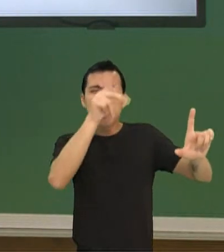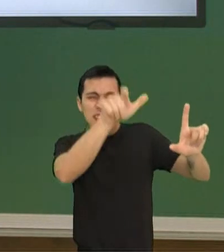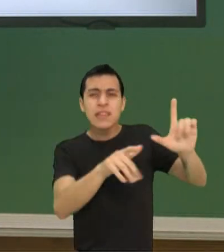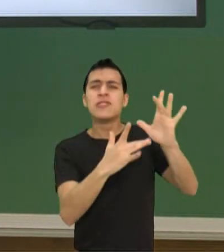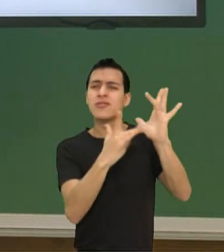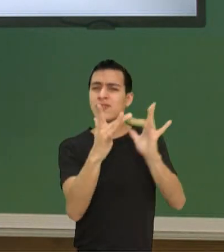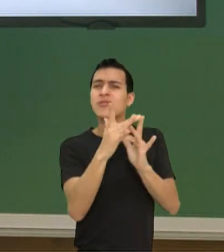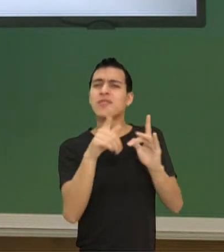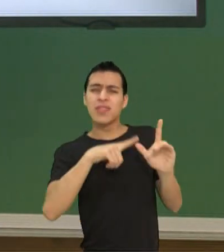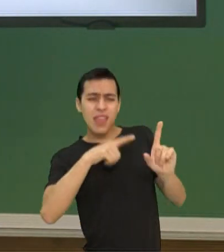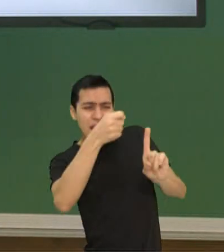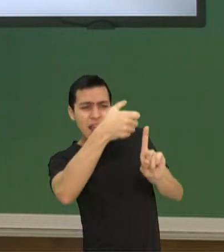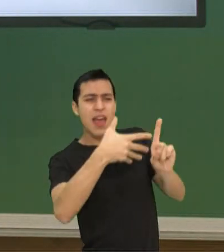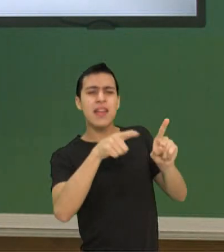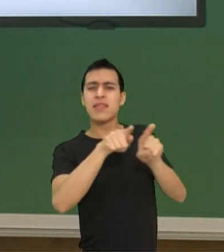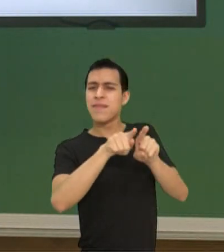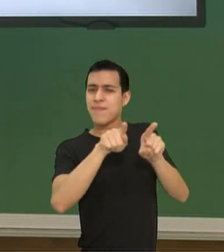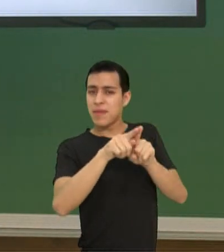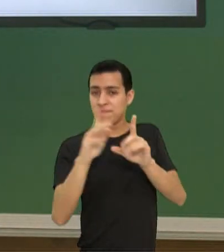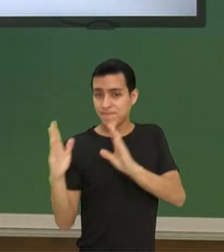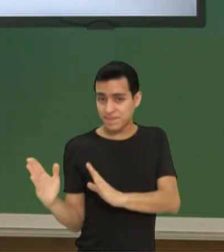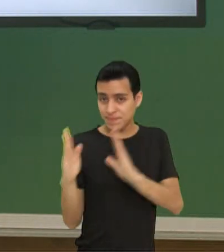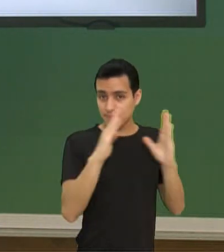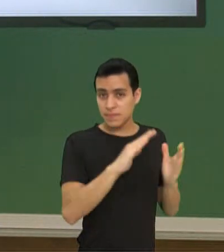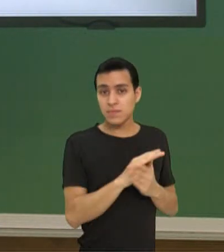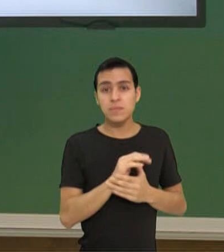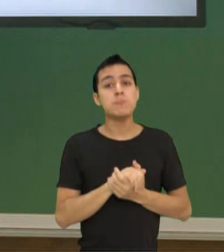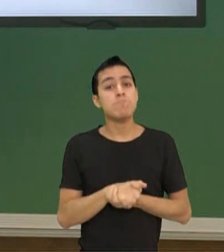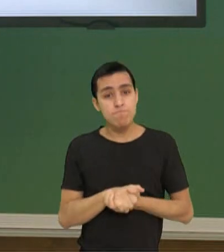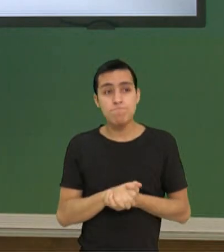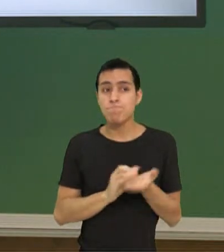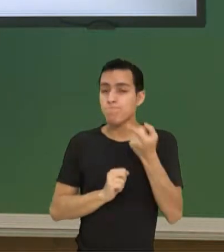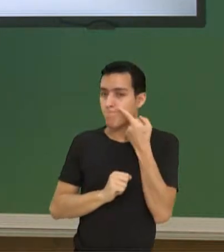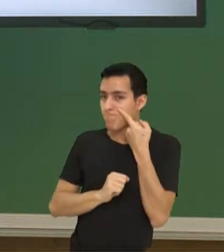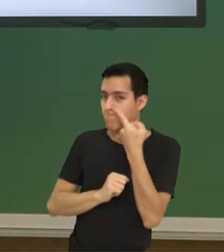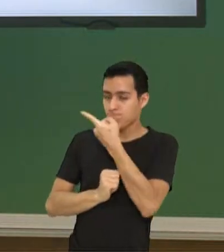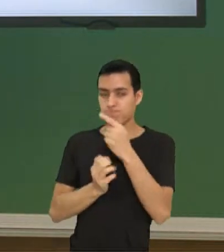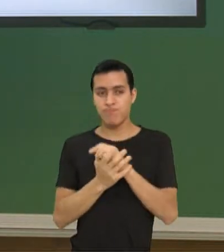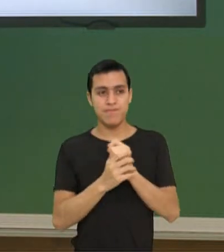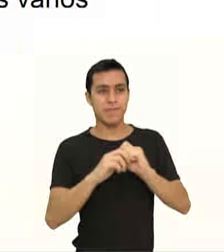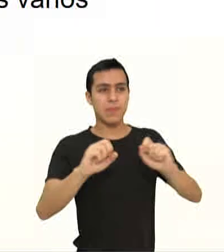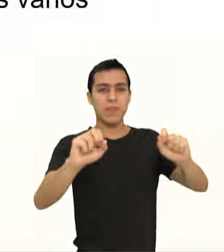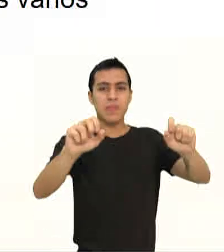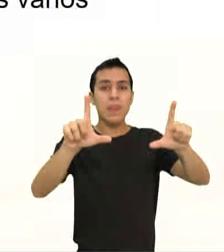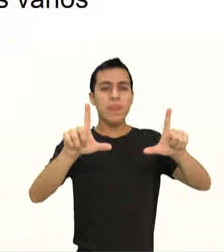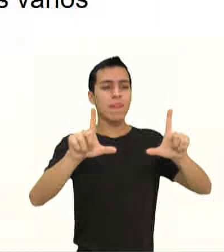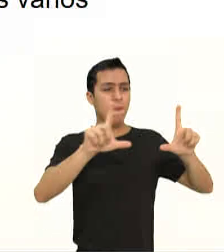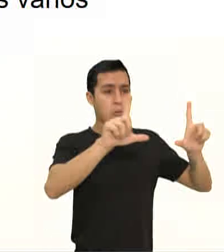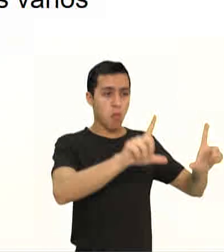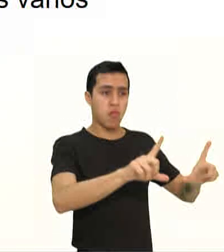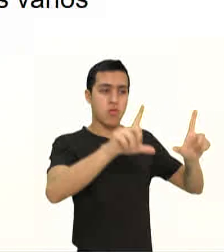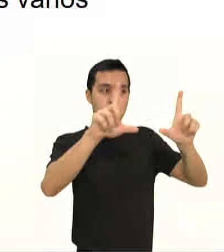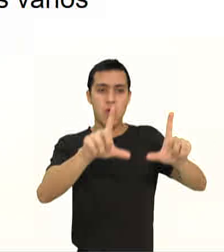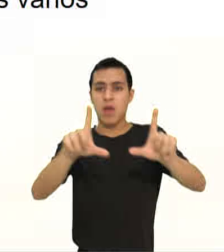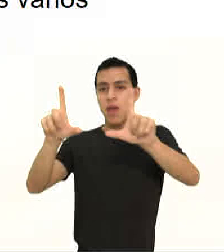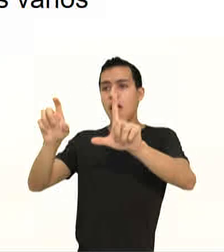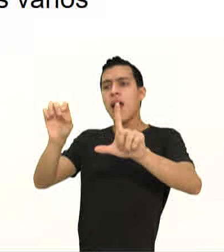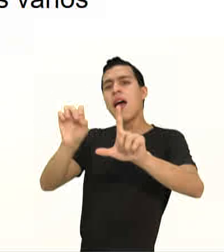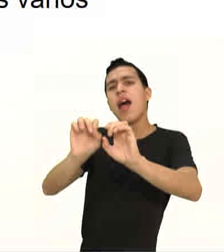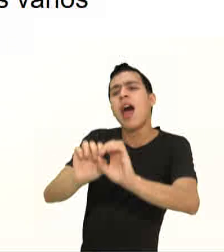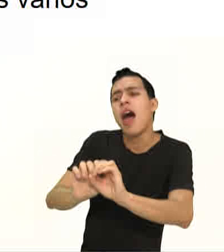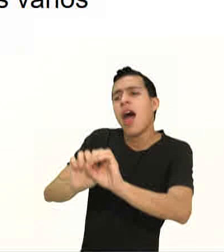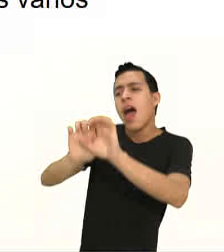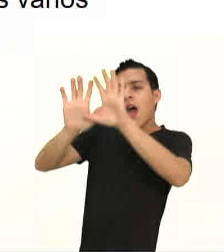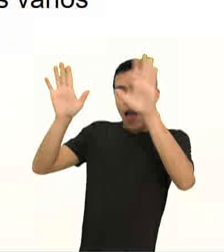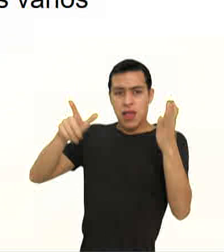tá? Outra questão, a parte 3, olha que interessante, a figura até se ilumina, fica mais clara, mais nítida. Eu tenho